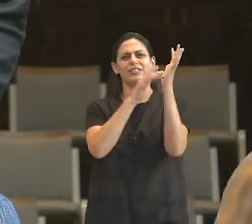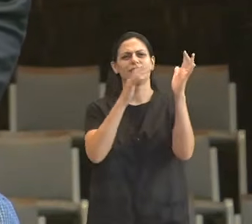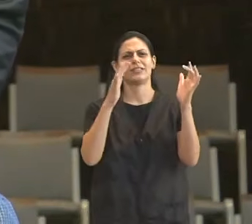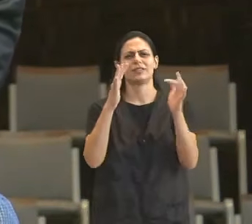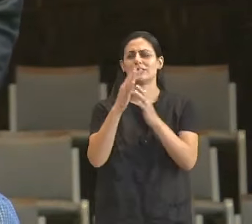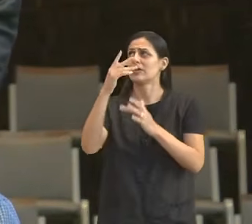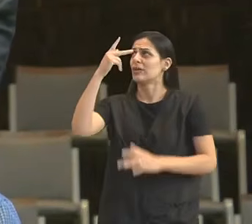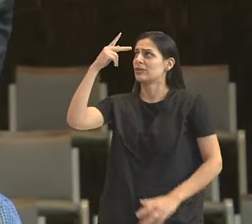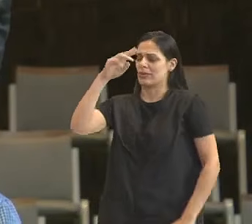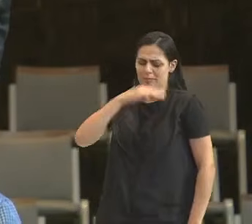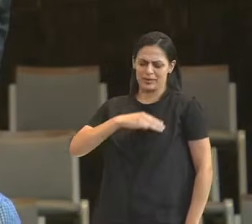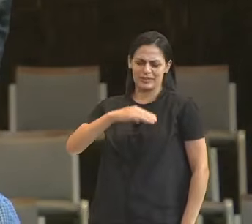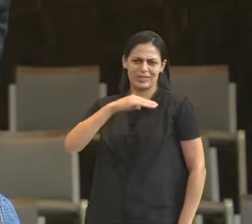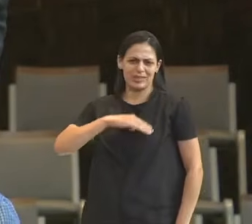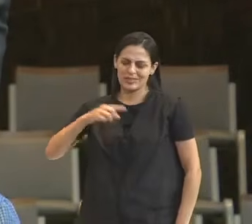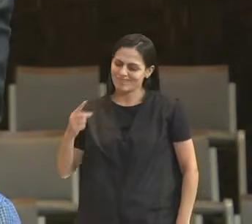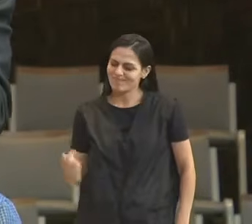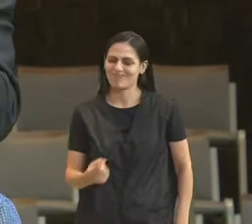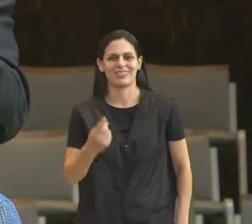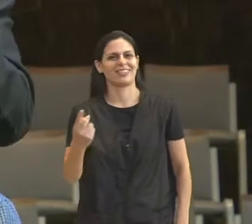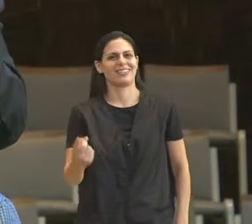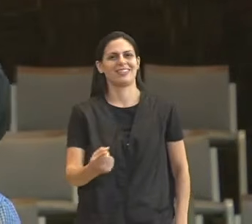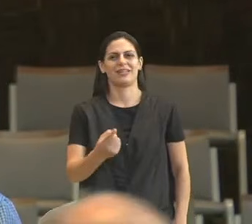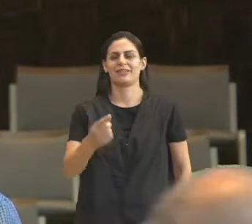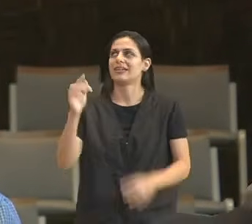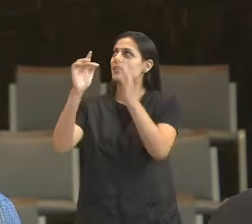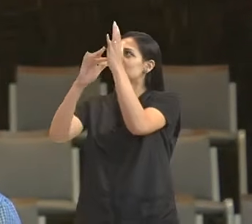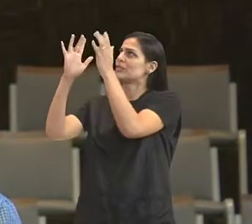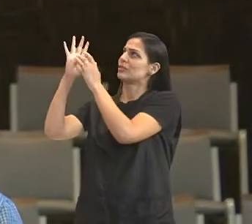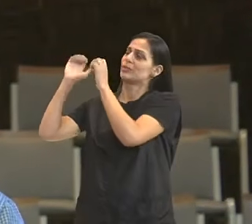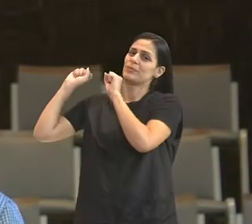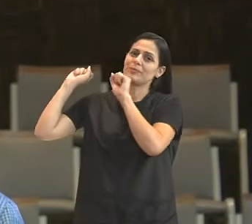sempre, ele tem bênçãos para a nossa vida,